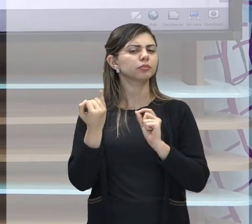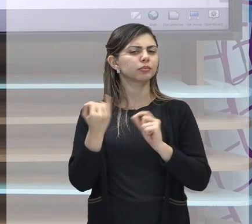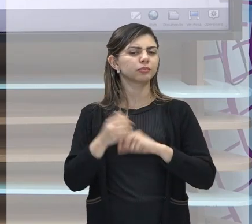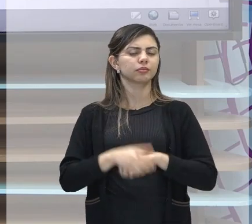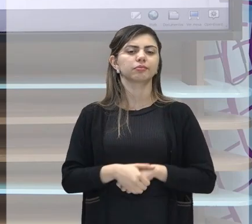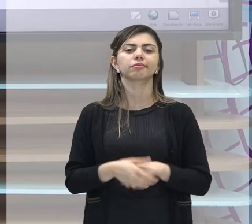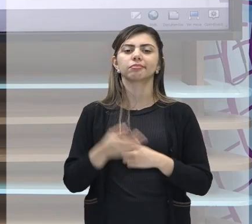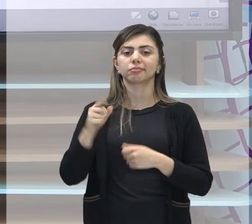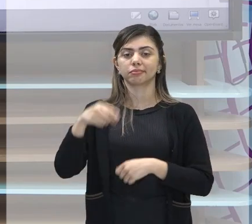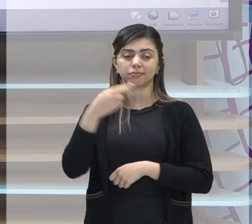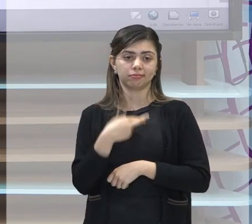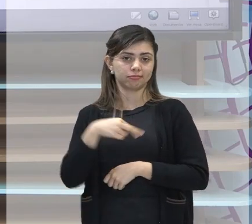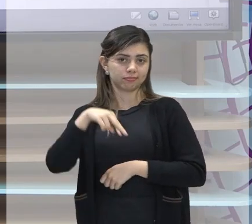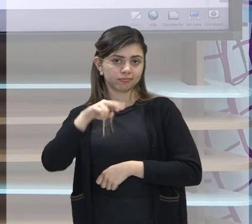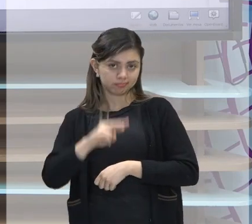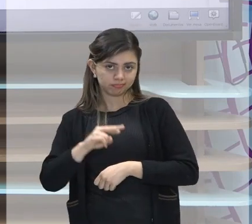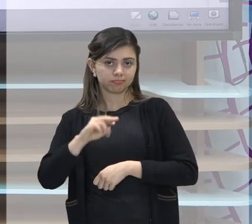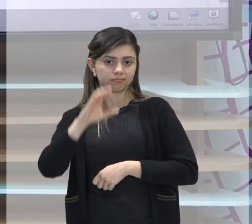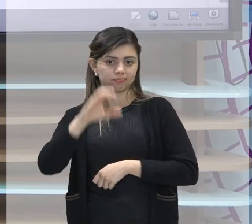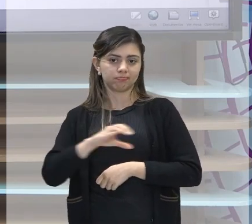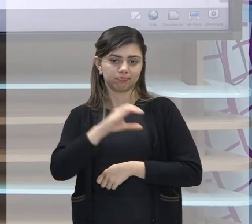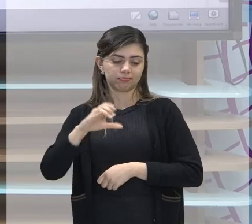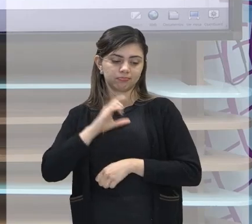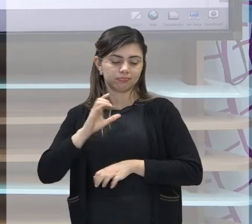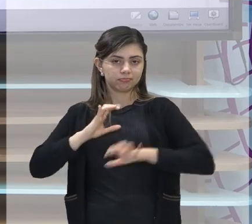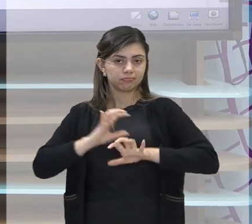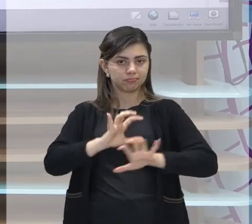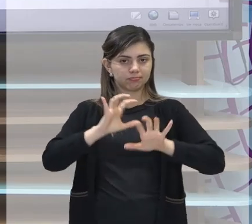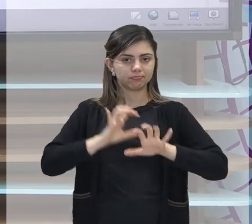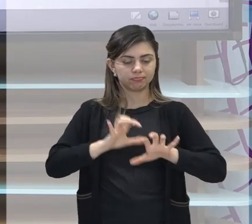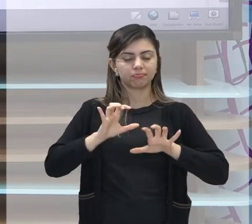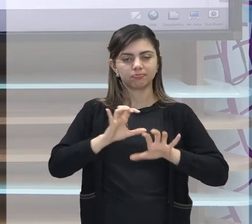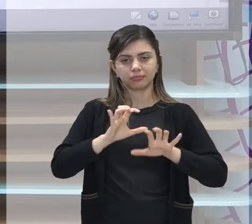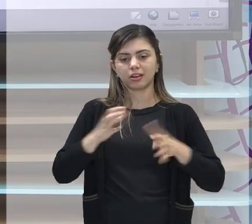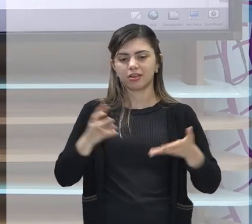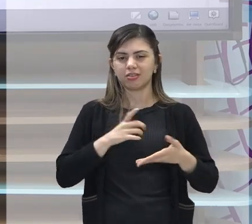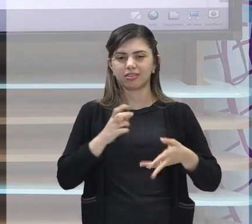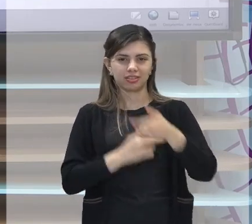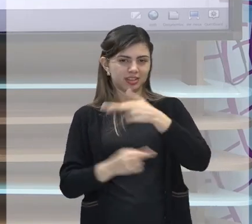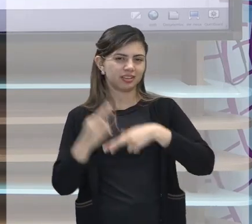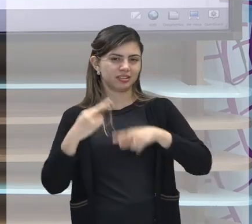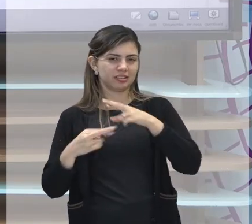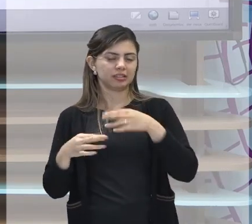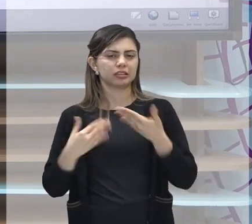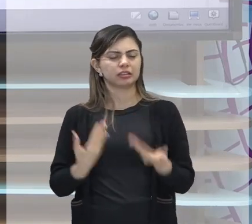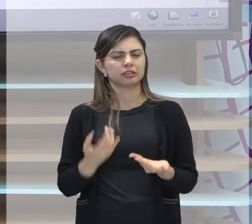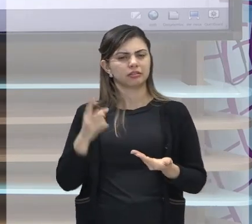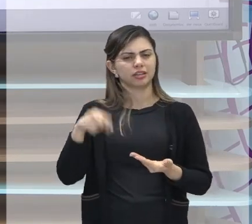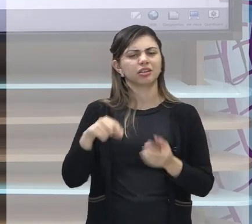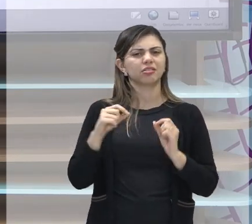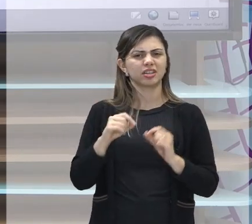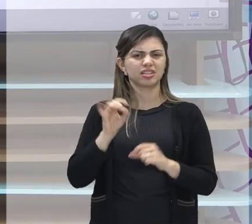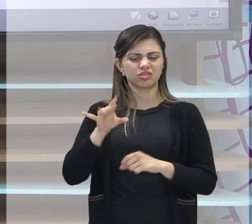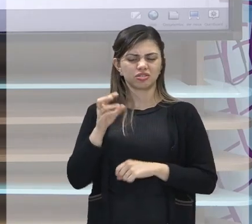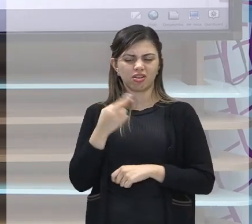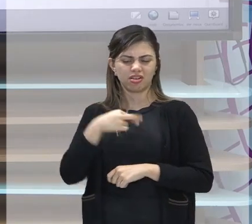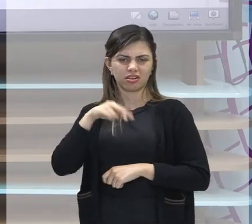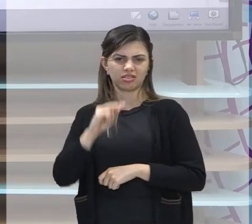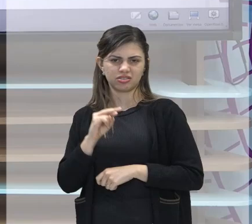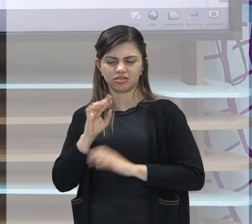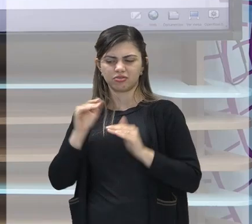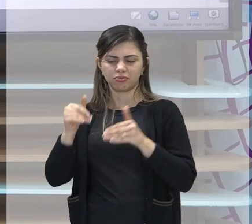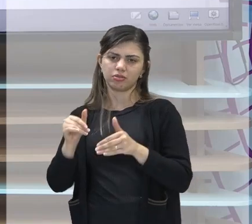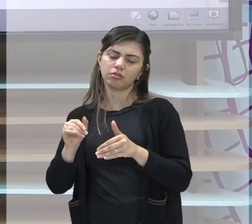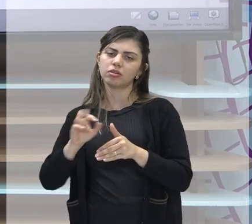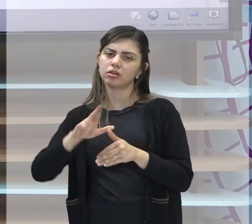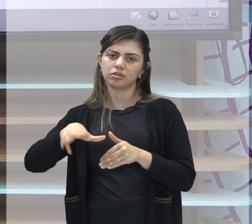questão religiosa inserida nesse conflito, que não é um conflito só religioso, né?